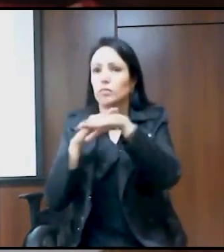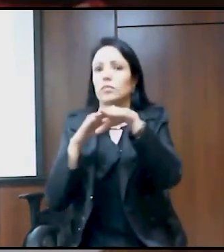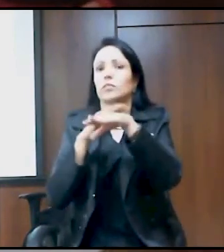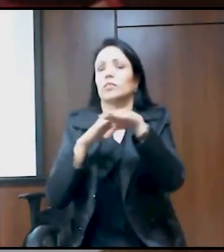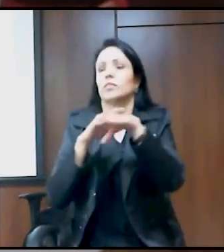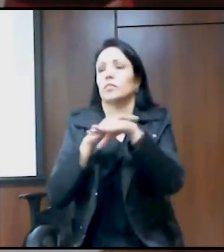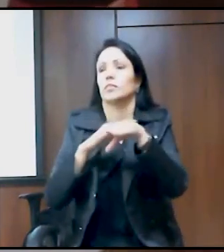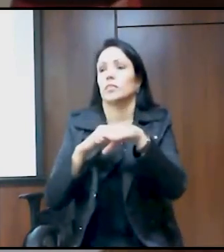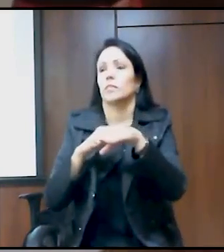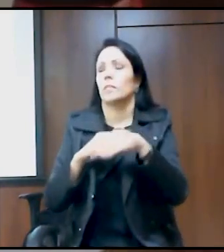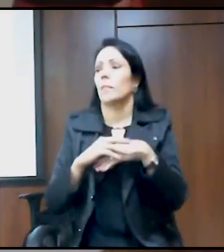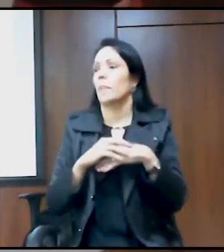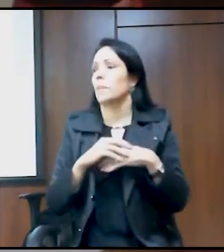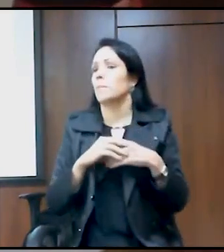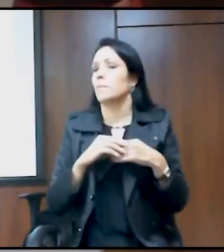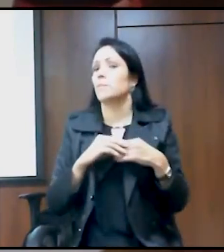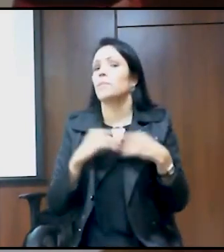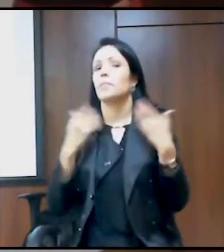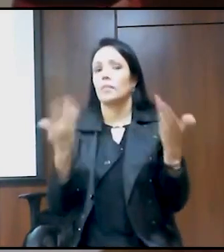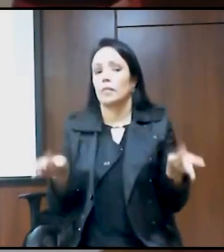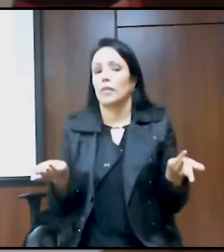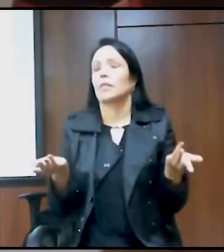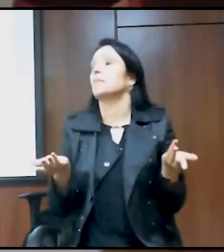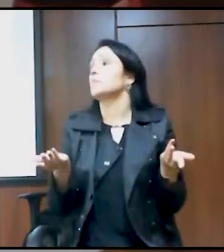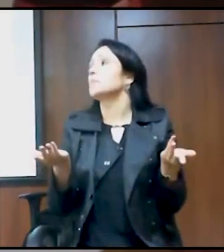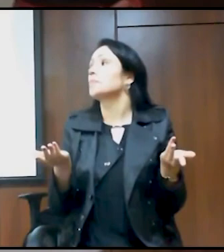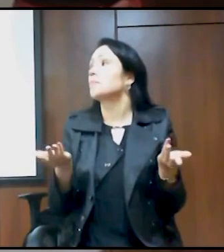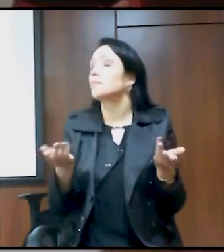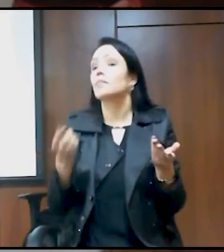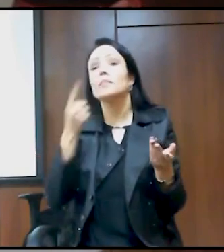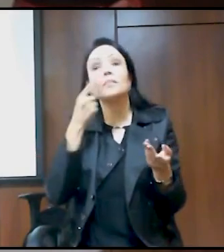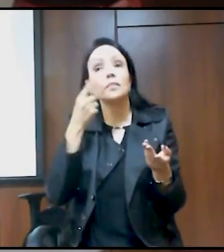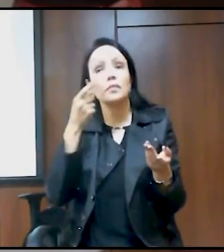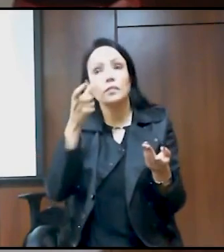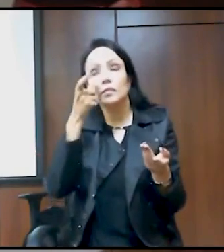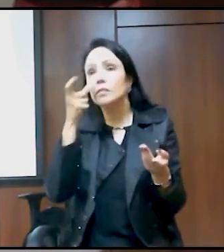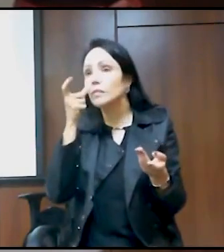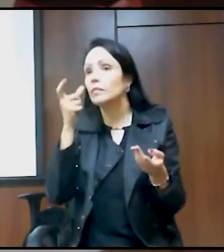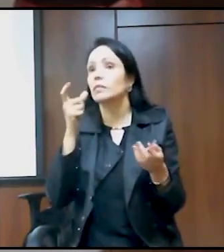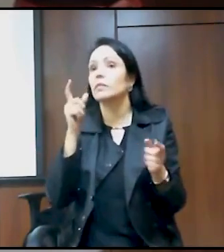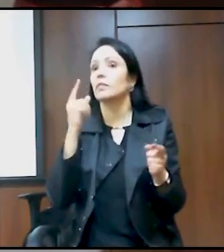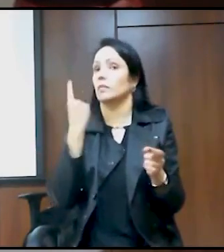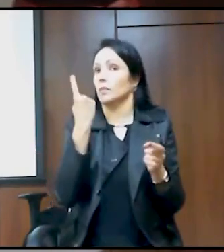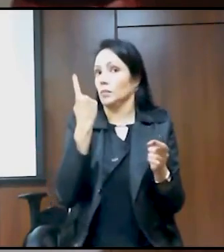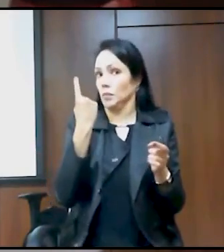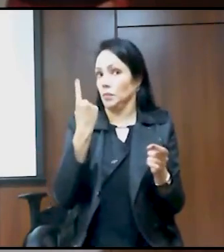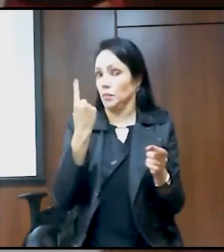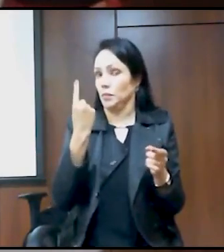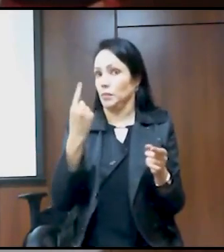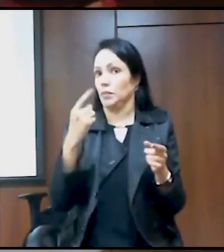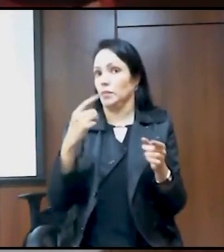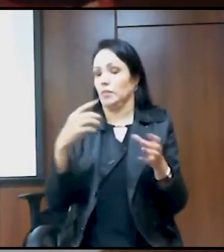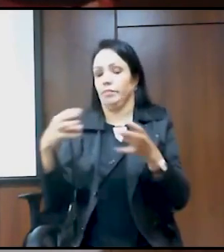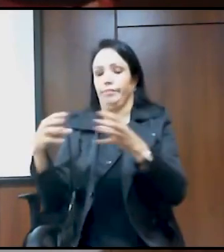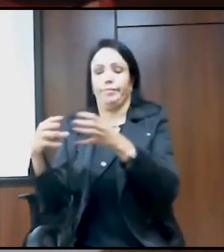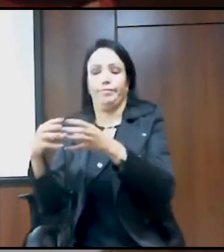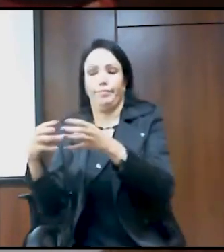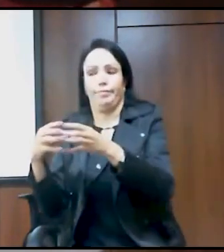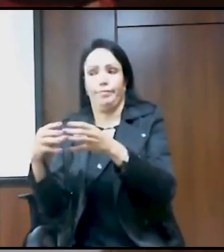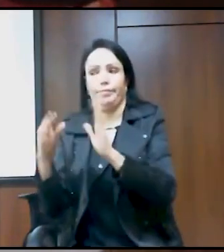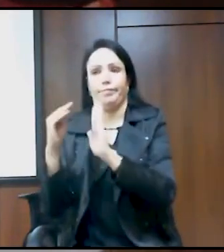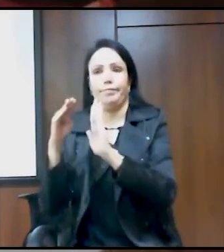já por trás, tá? Então, o que a gente está vendo é que uma política que não é